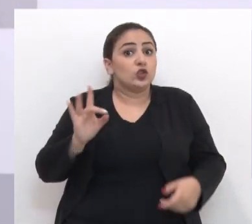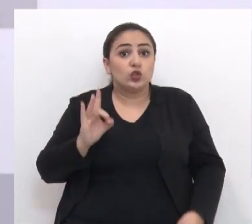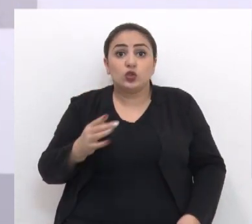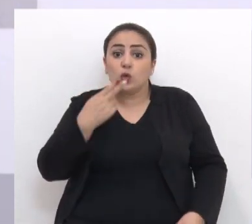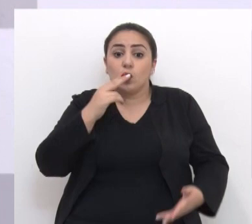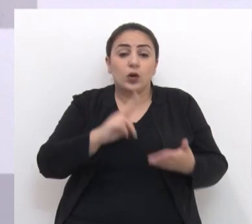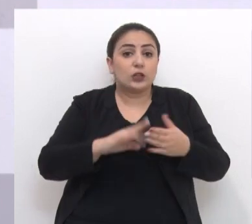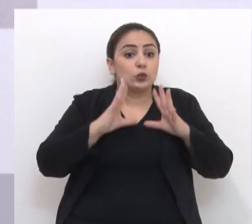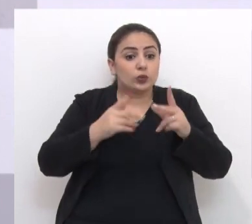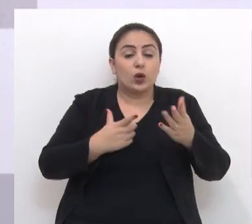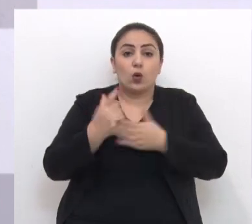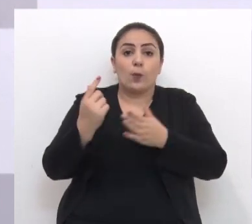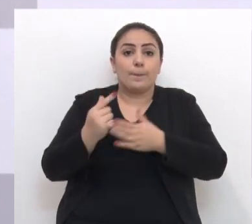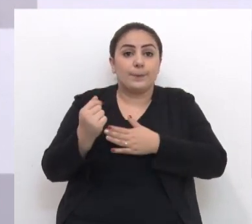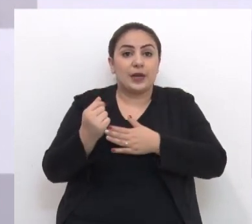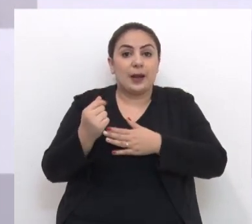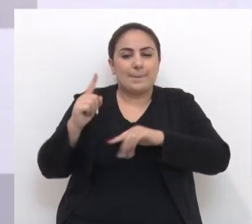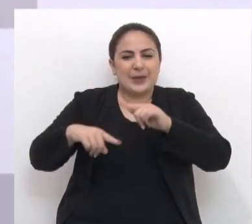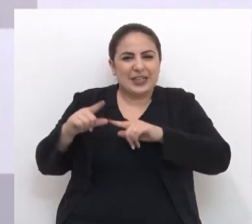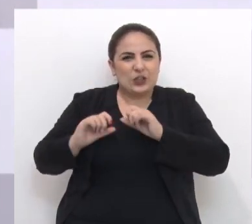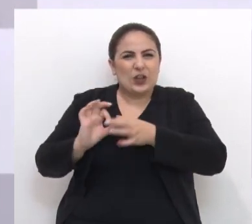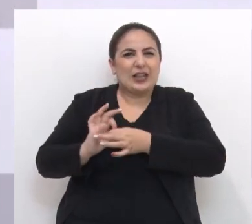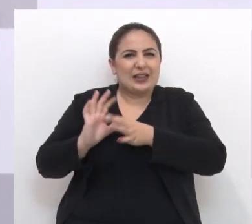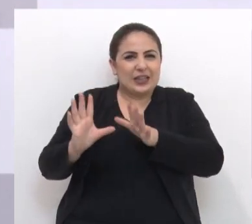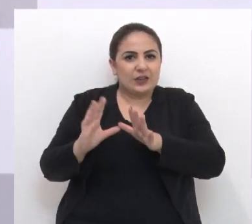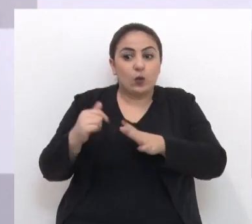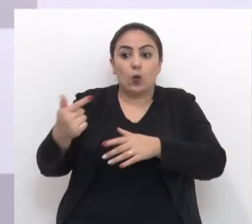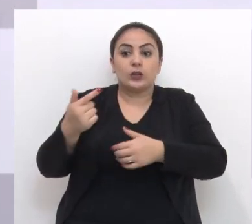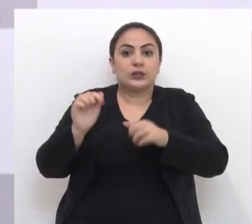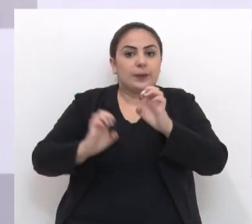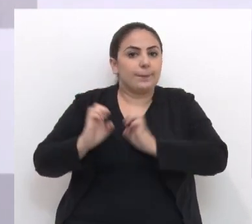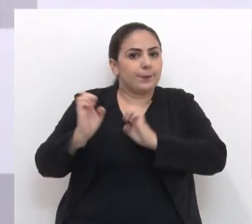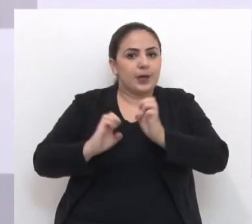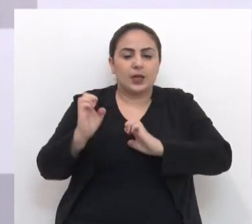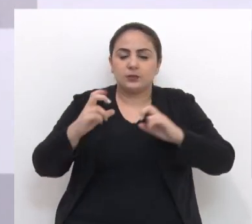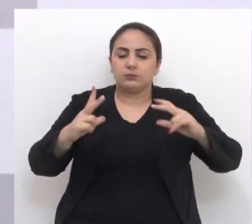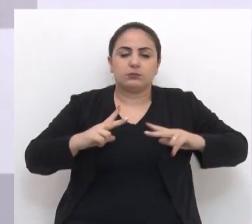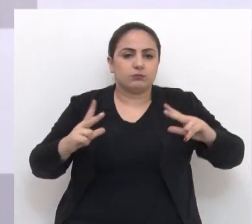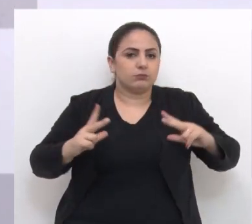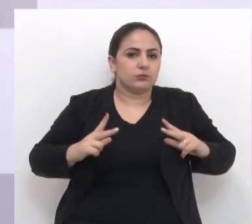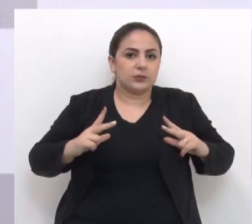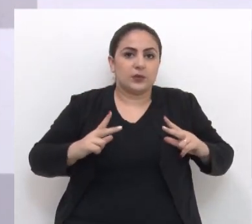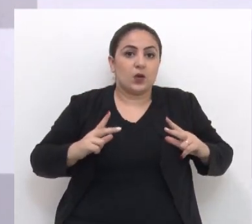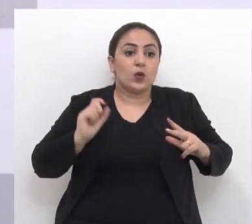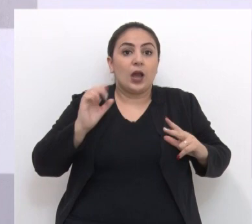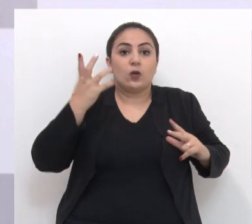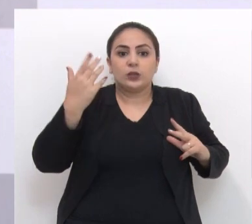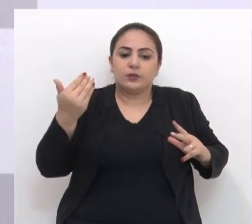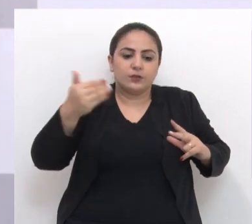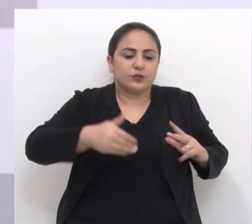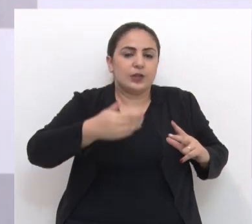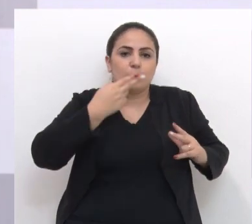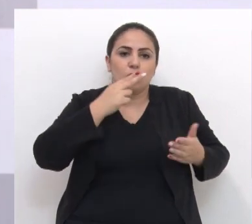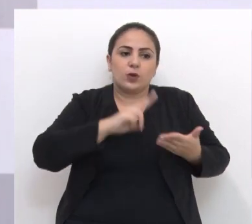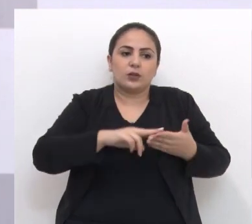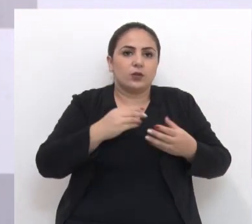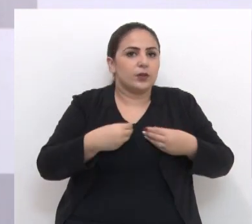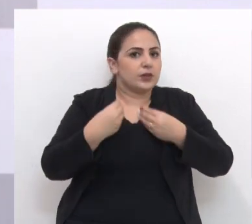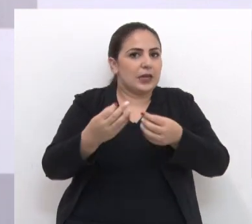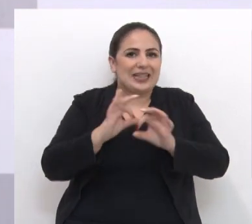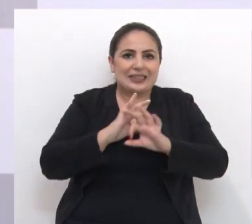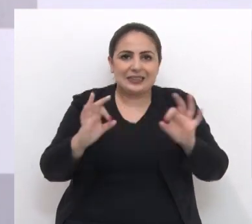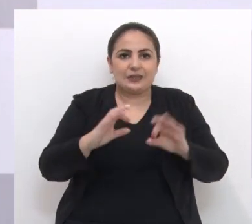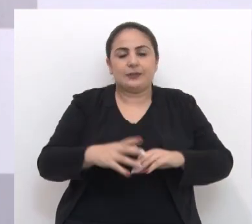Tanto que tudo que você compra no Mercado Livre, que coloca em outra empresa, exemplo, terceirizada para entregar, acaba vindo para o Correio porque eles não